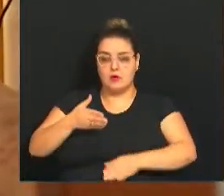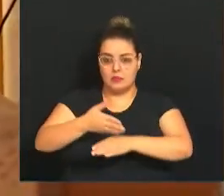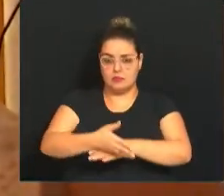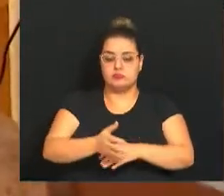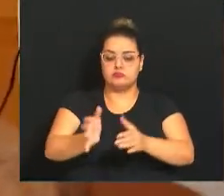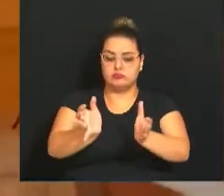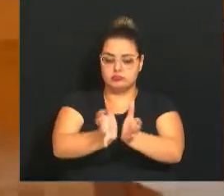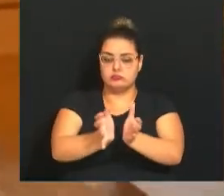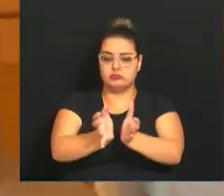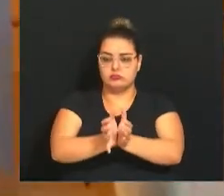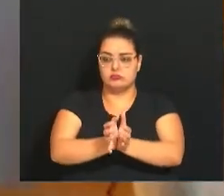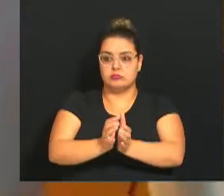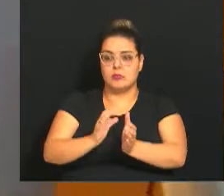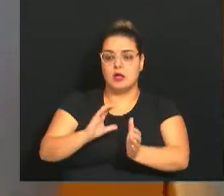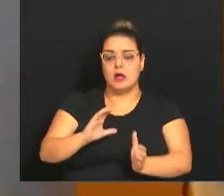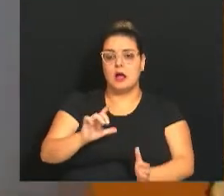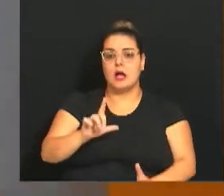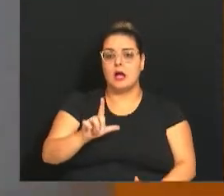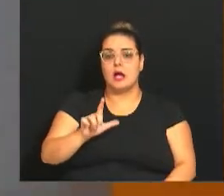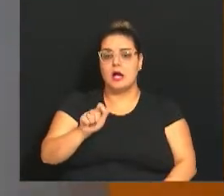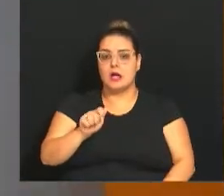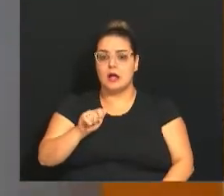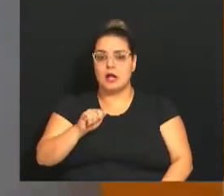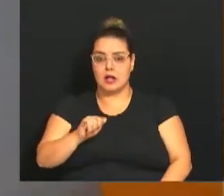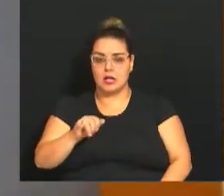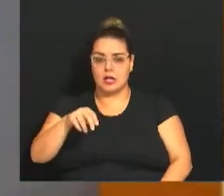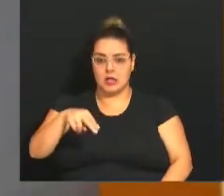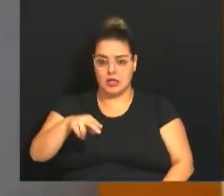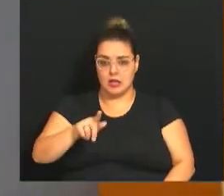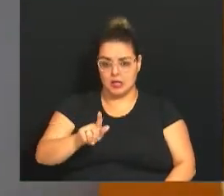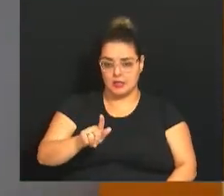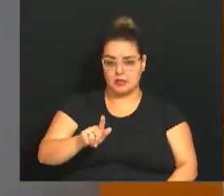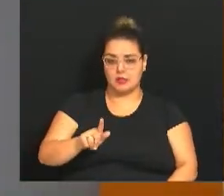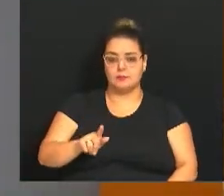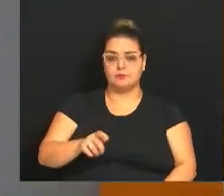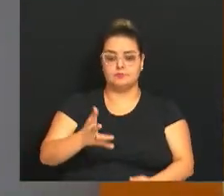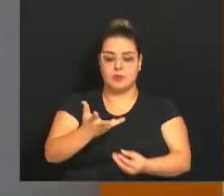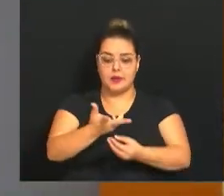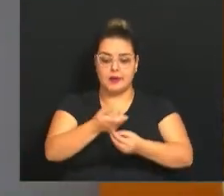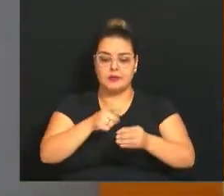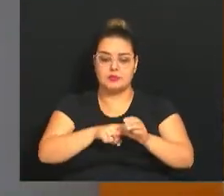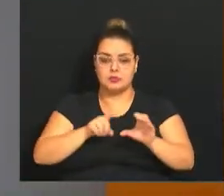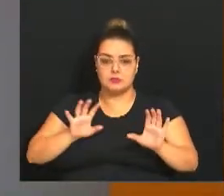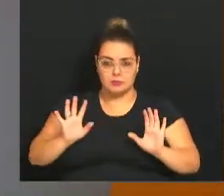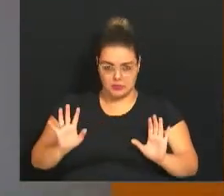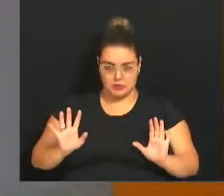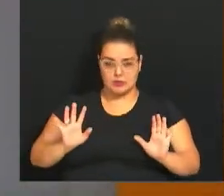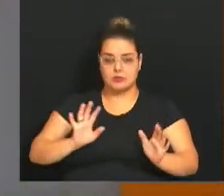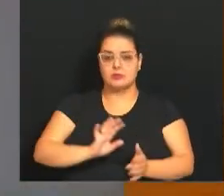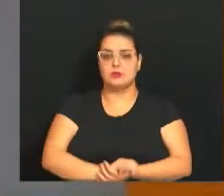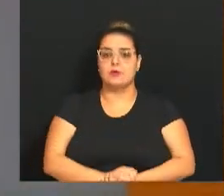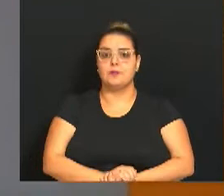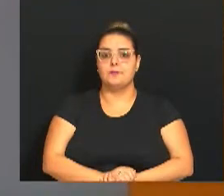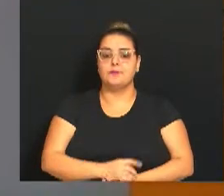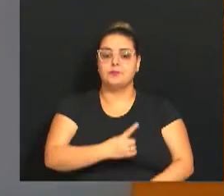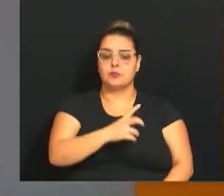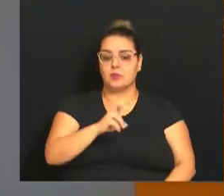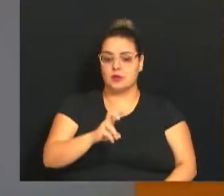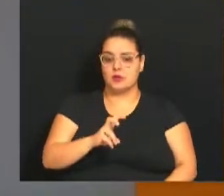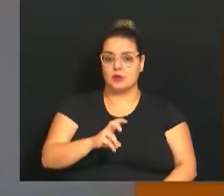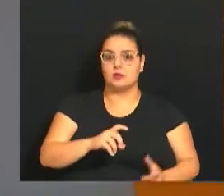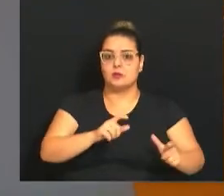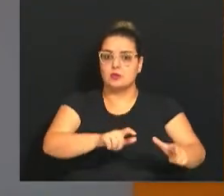cidade que chama-se CLAI, que é o Circuito Livre de Arte Independente, que ele inclui 15 espaços de arte na